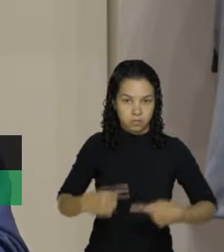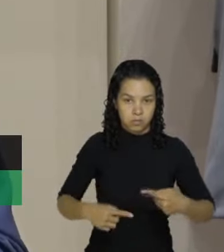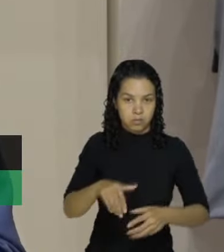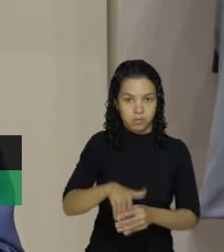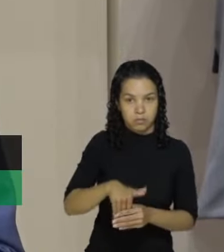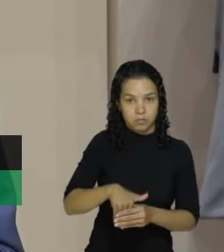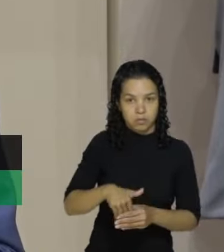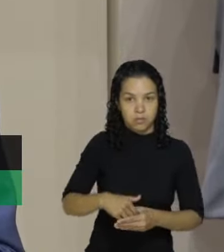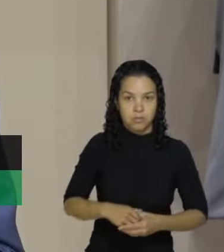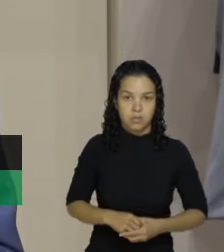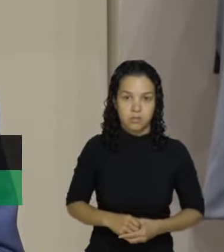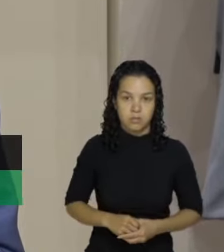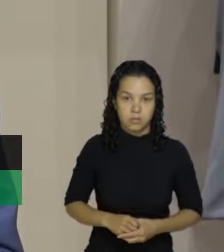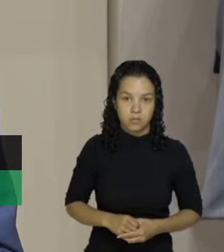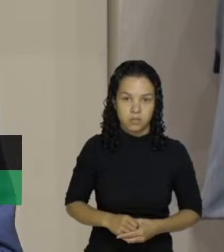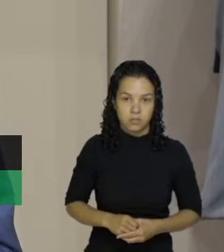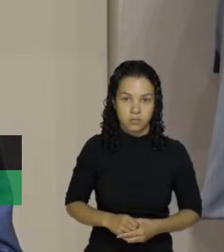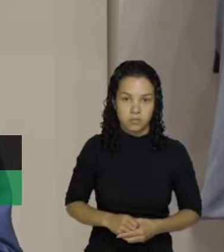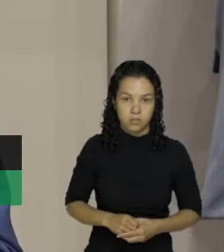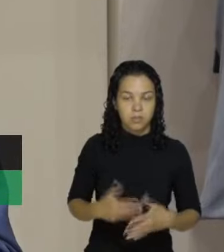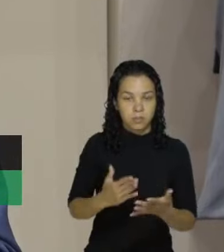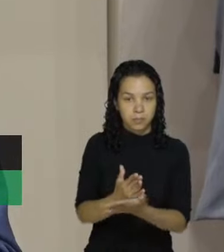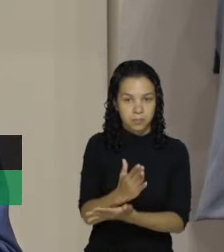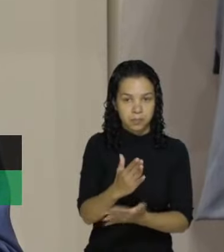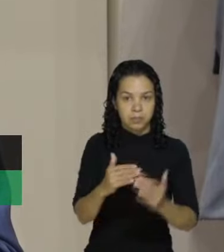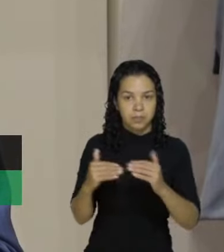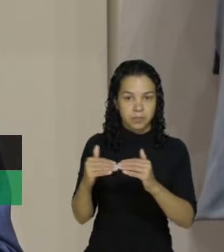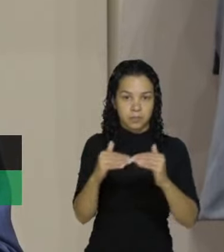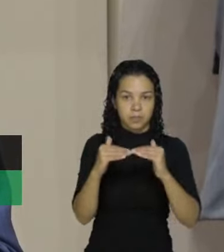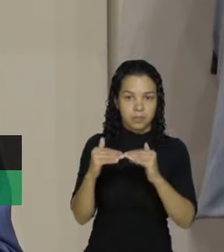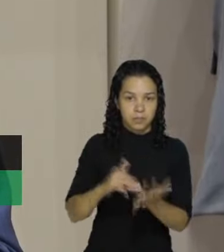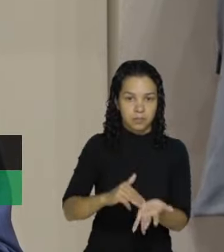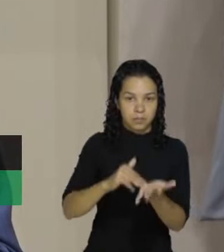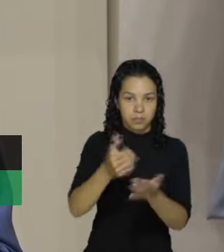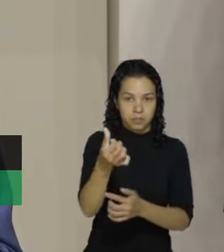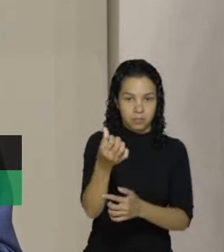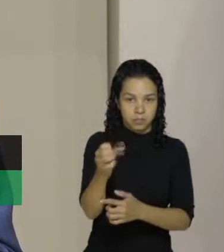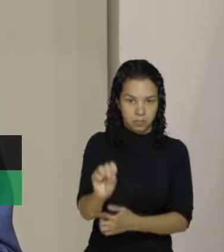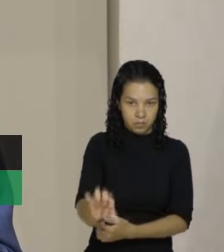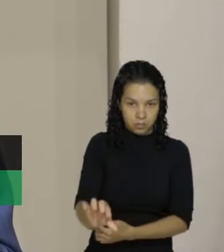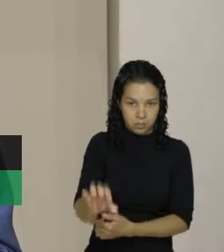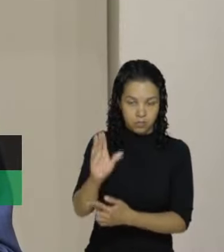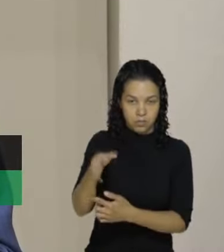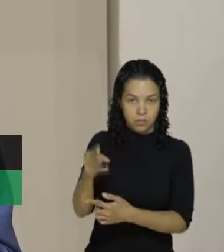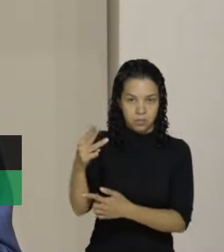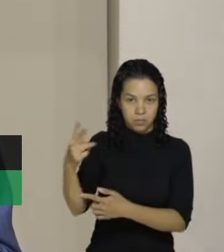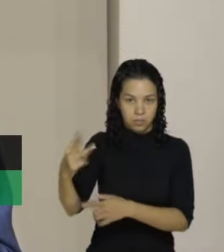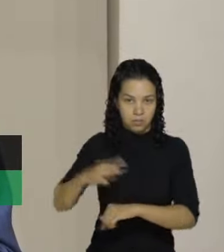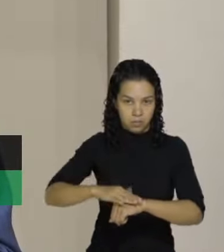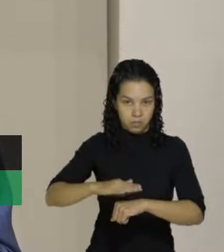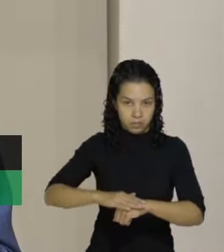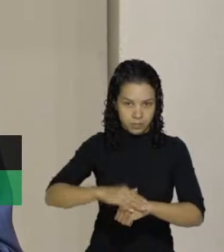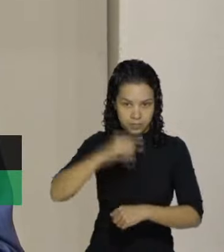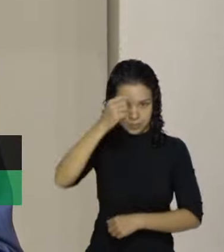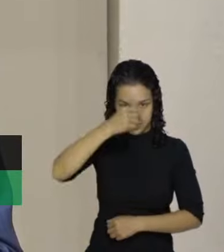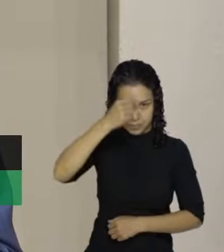aprovam permaneçam como se encontram. Aprovado por unanimidade, moção 69/2023, autoria deputado Maurício